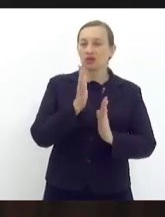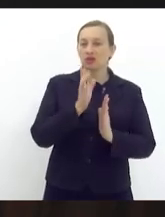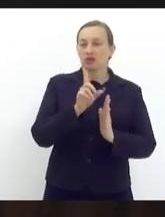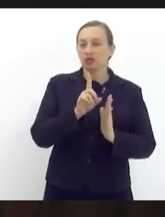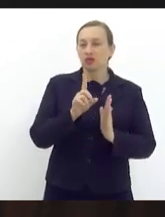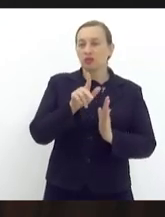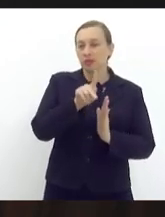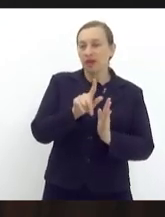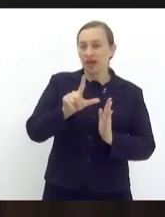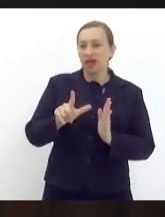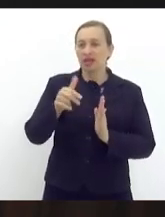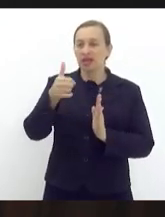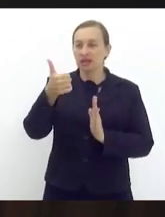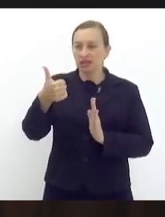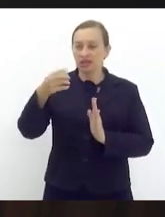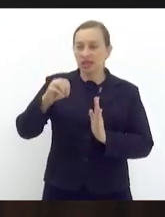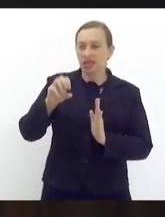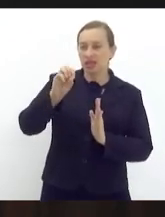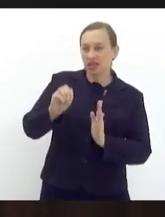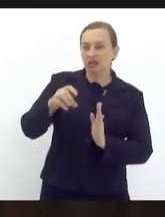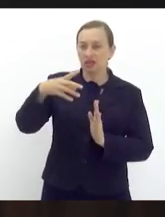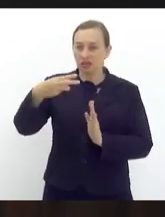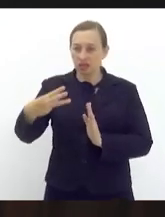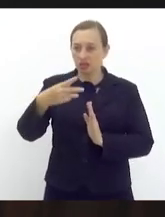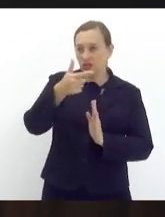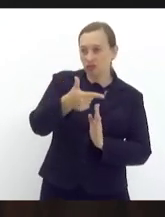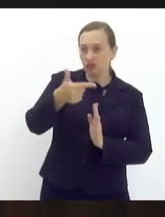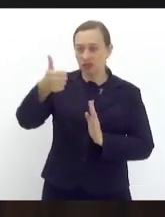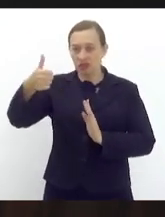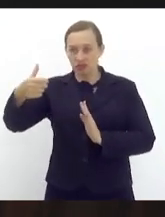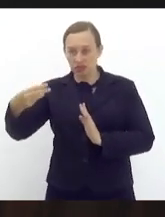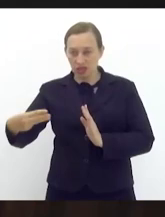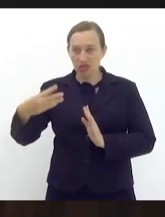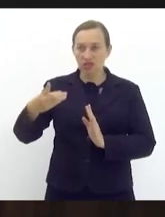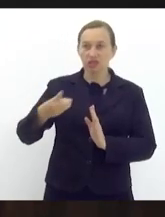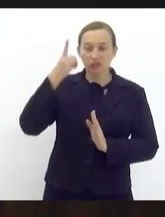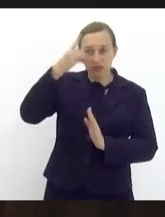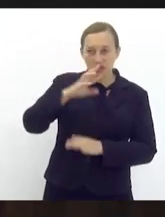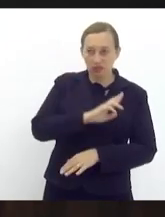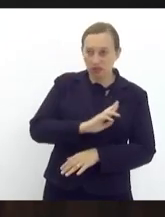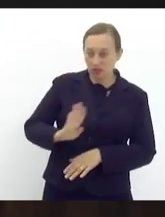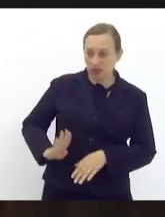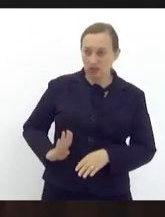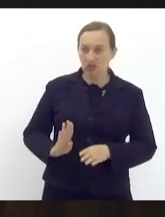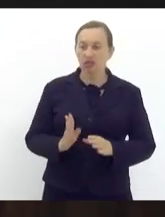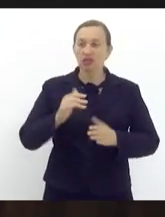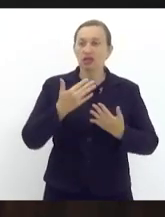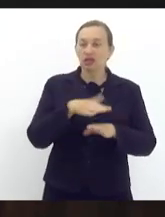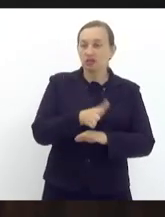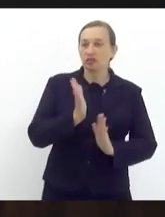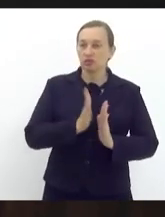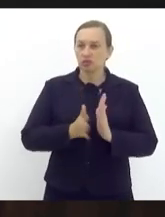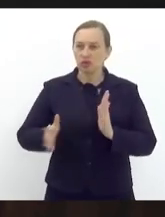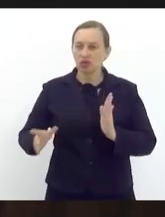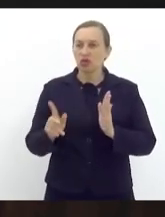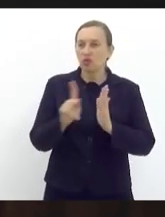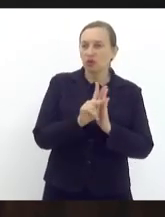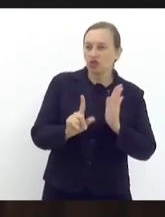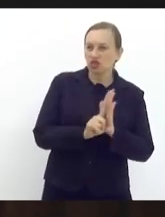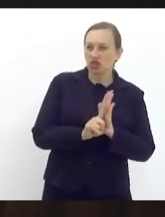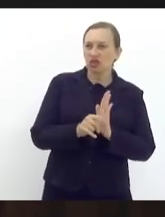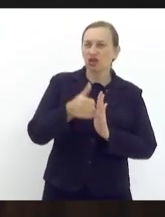PL 1003 de 23, do deputado Rodrigo Bacelar. Há sobre a mesa requerimento de inclusão na ordem do dia do